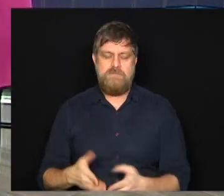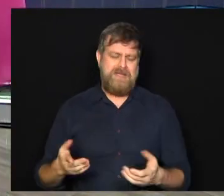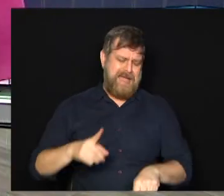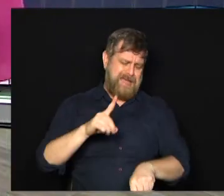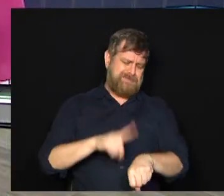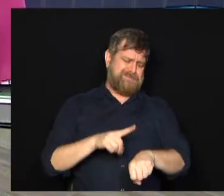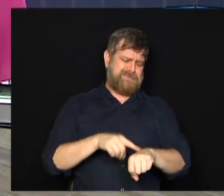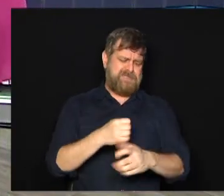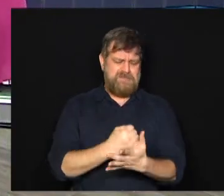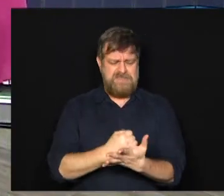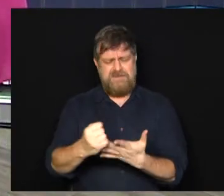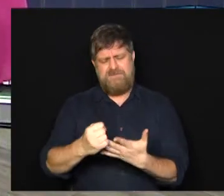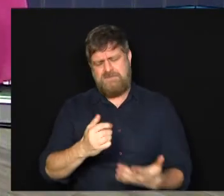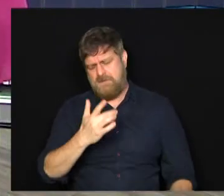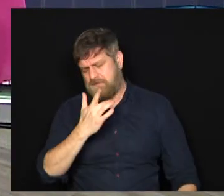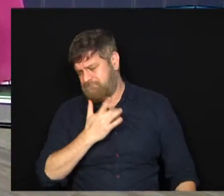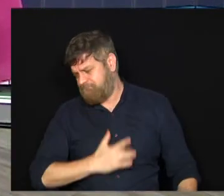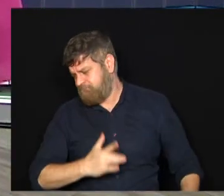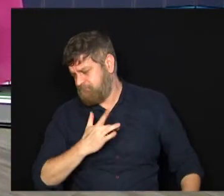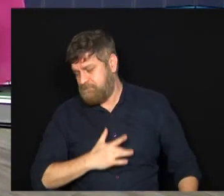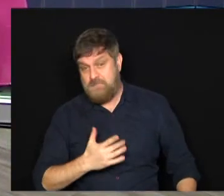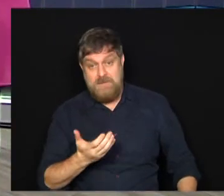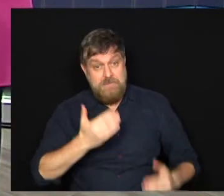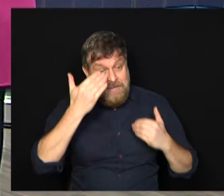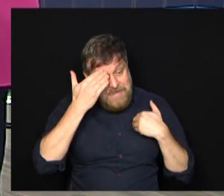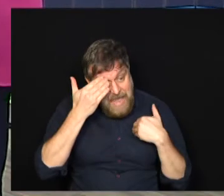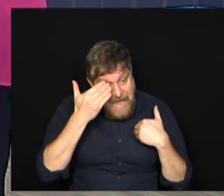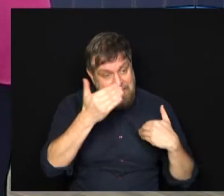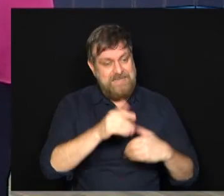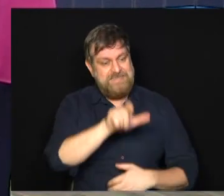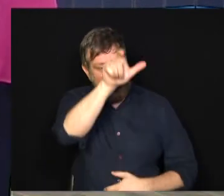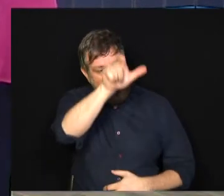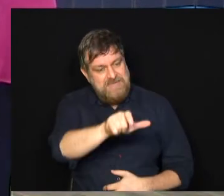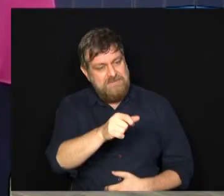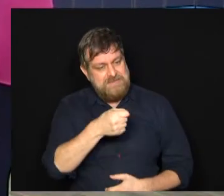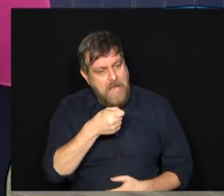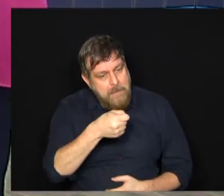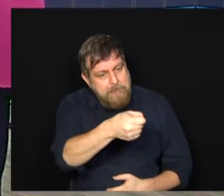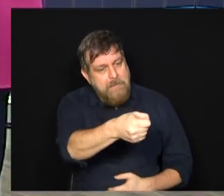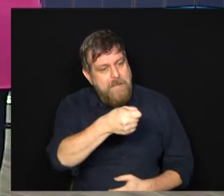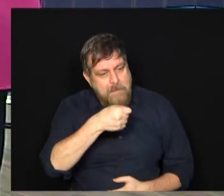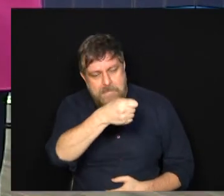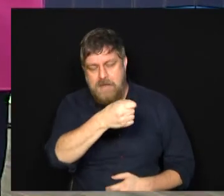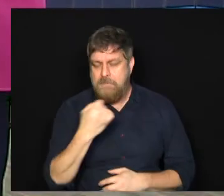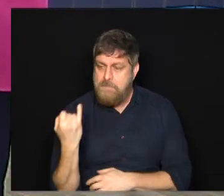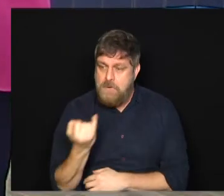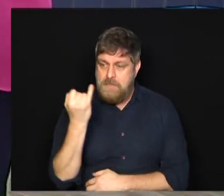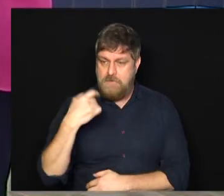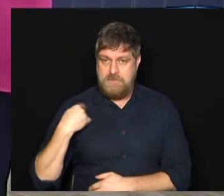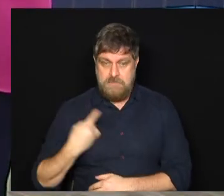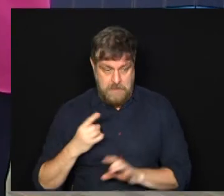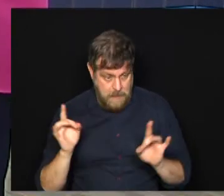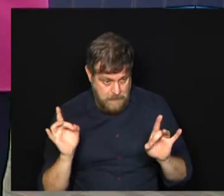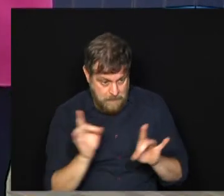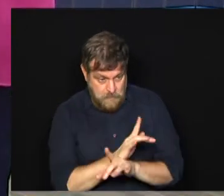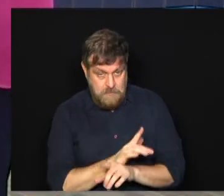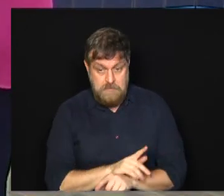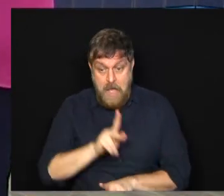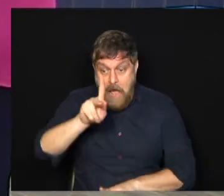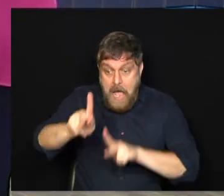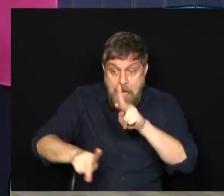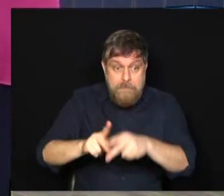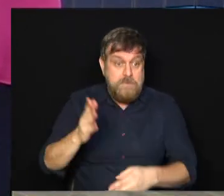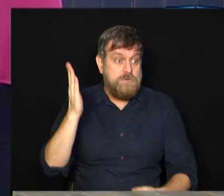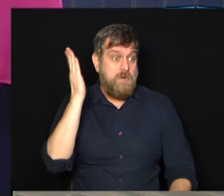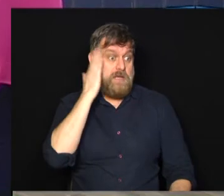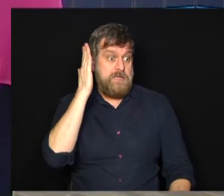tempinho terminou. Eu queria agradecer a sua participação. Doutor, é muito importante, só para a gente encerrar, que a população se informe